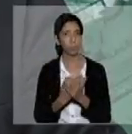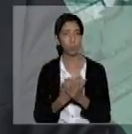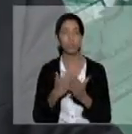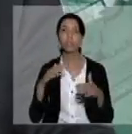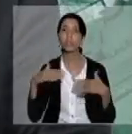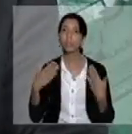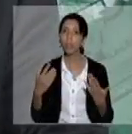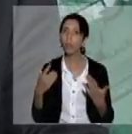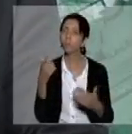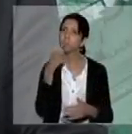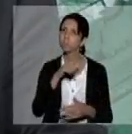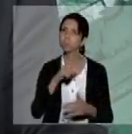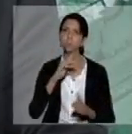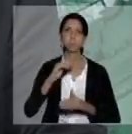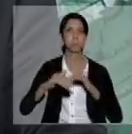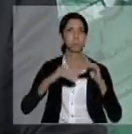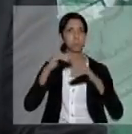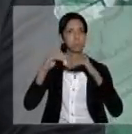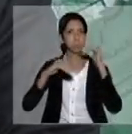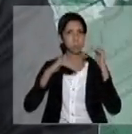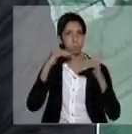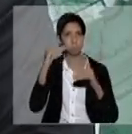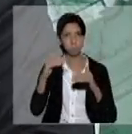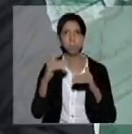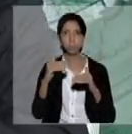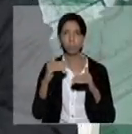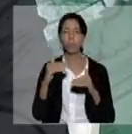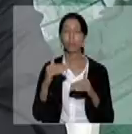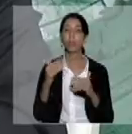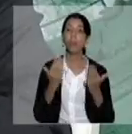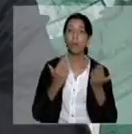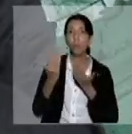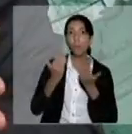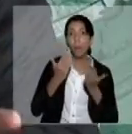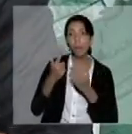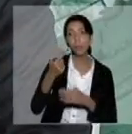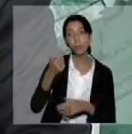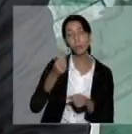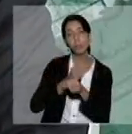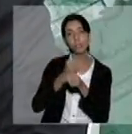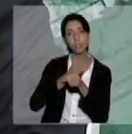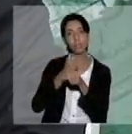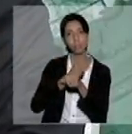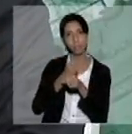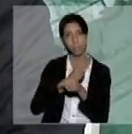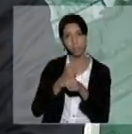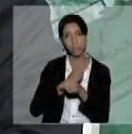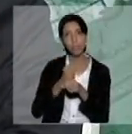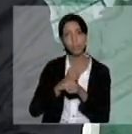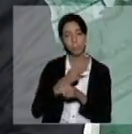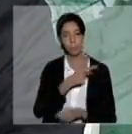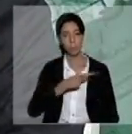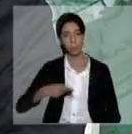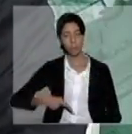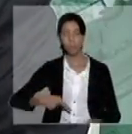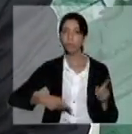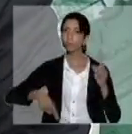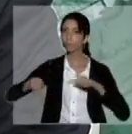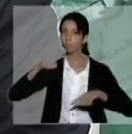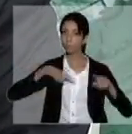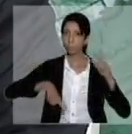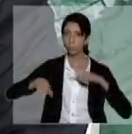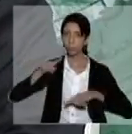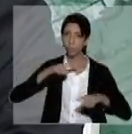Então, foi um salto grande, guardado as proporções, para 12 anos de mandato,